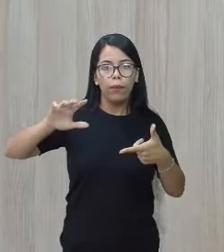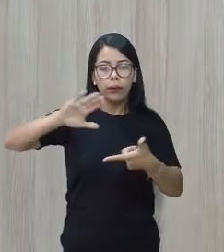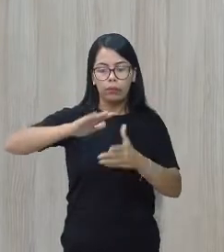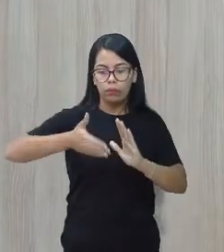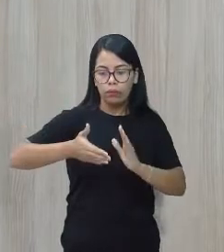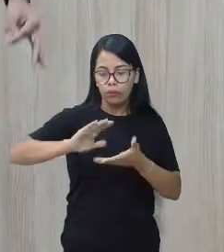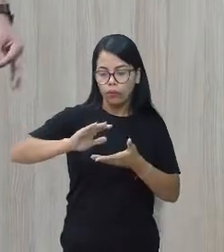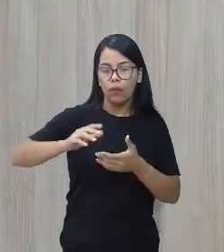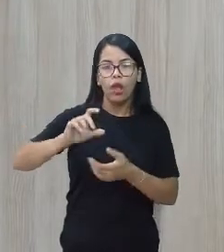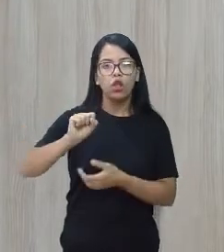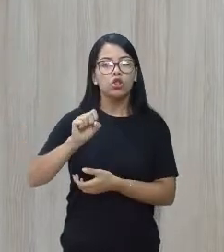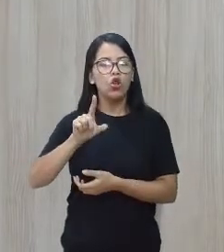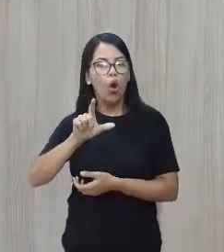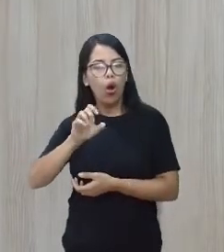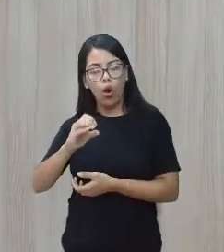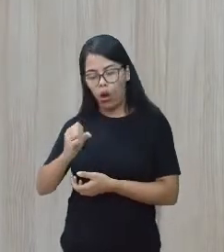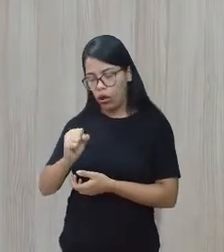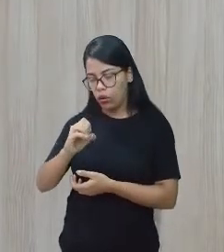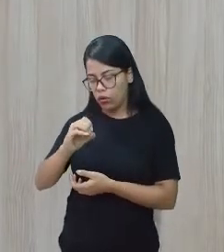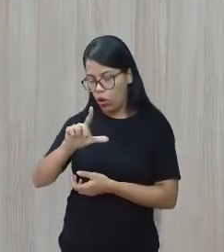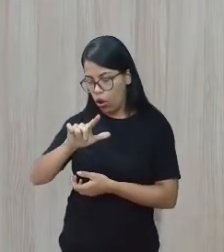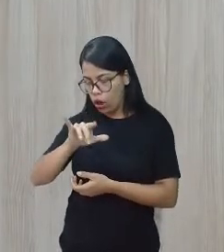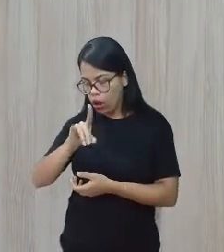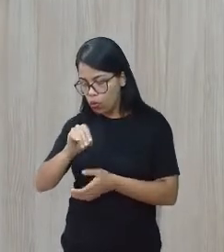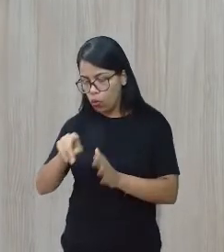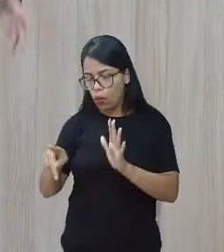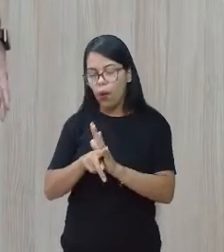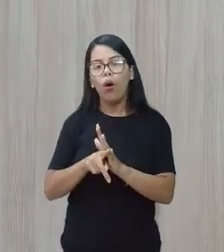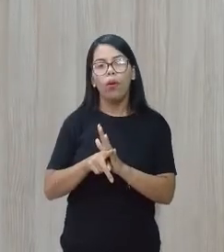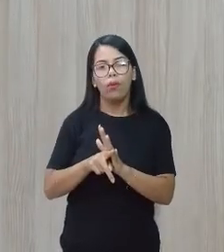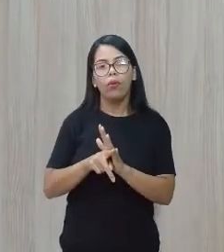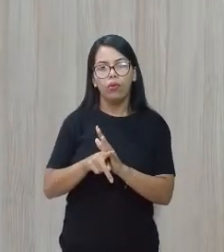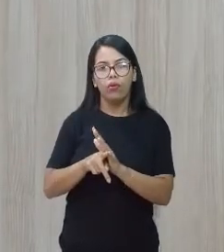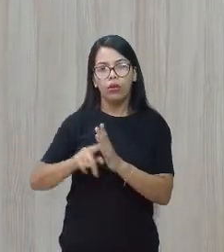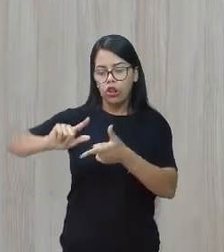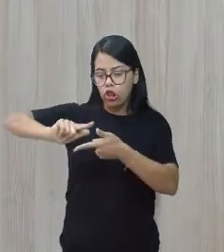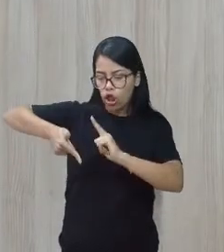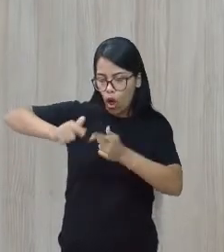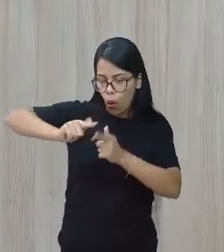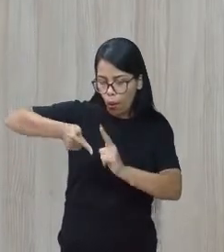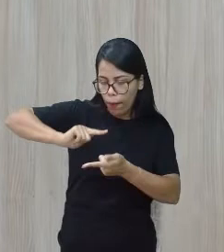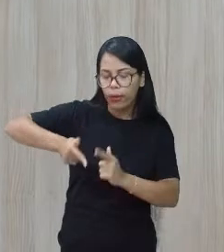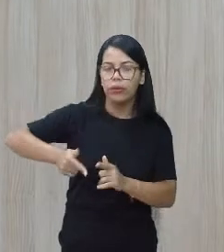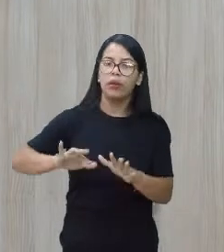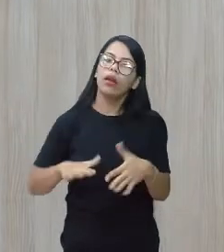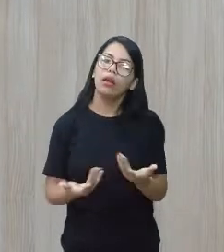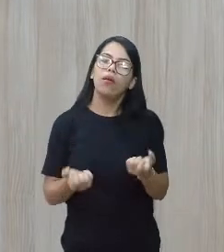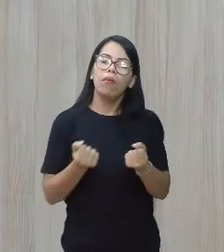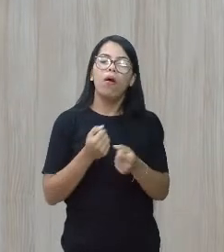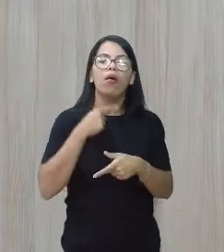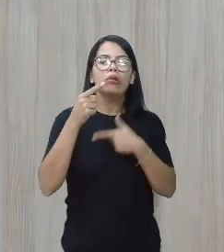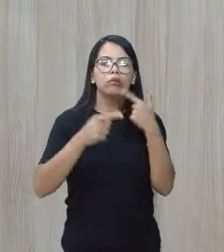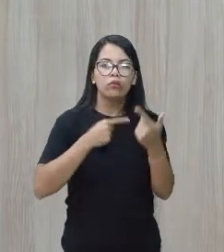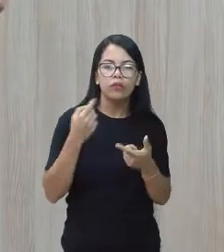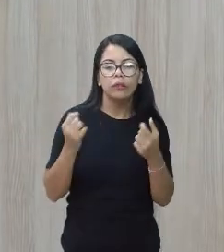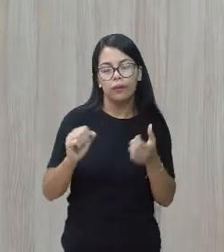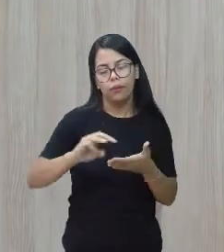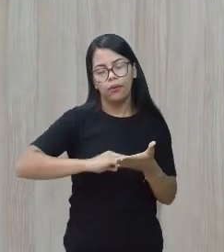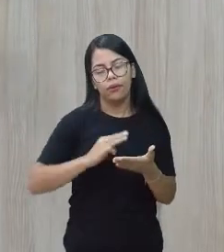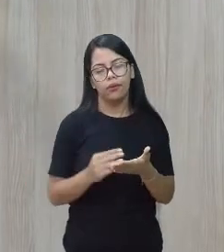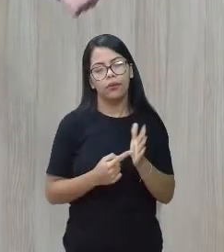Então, participe aí, falem no chat com a gente, mandem as suas dúvidas. Eu deixei também um questionamento e uma